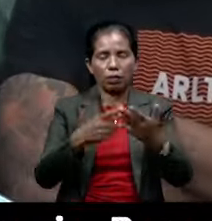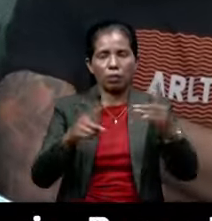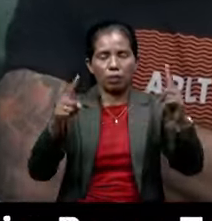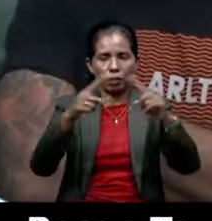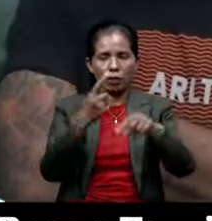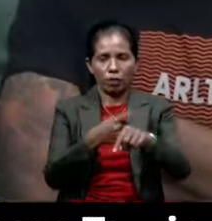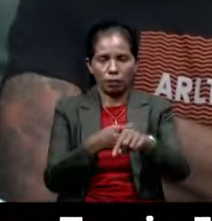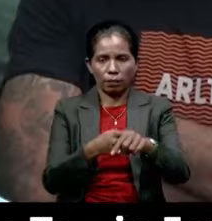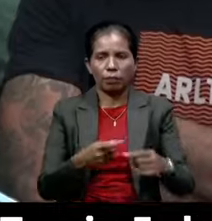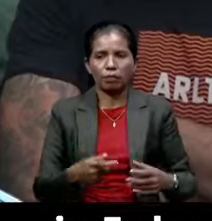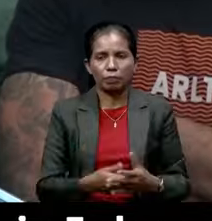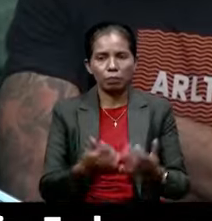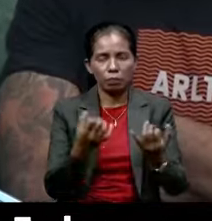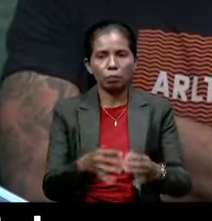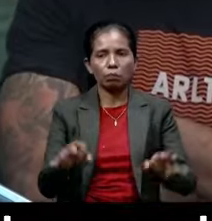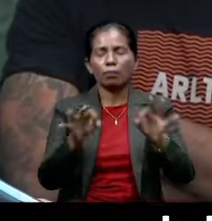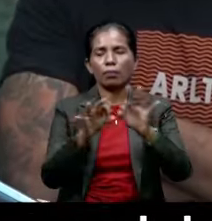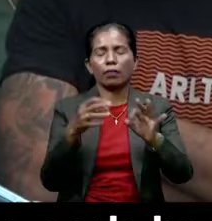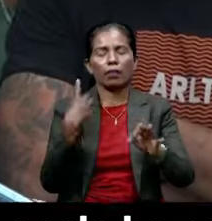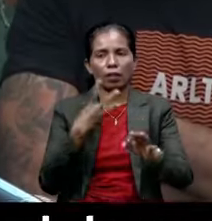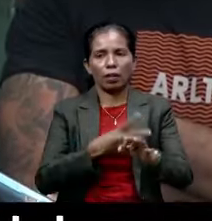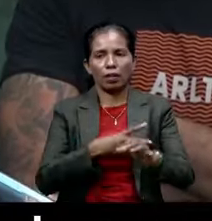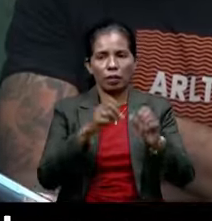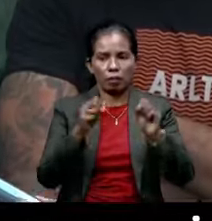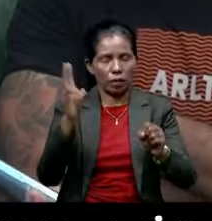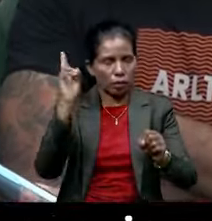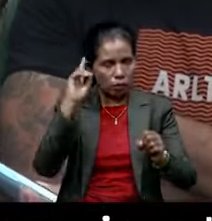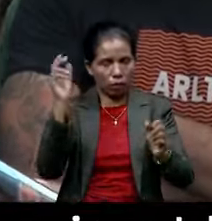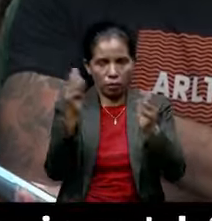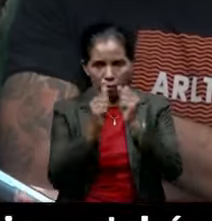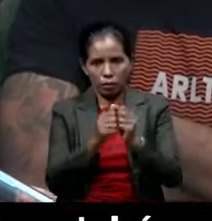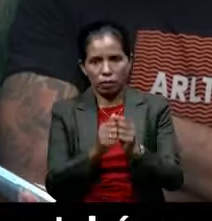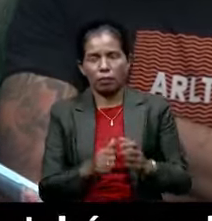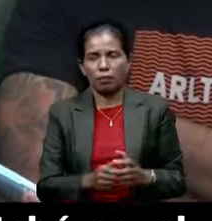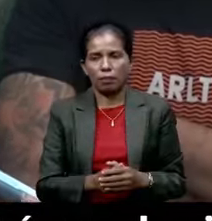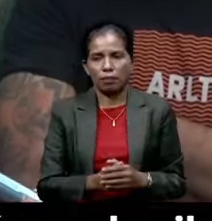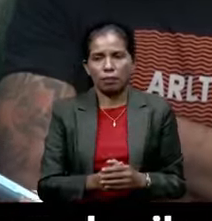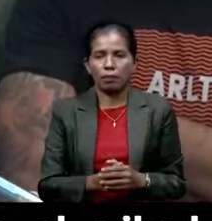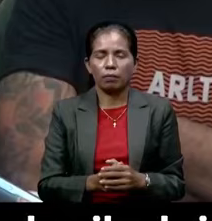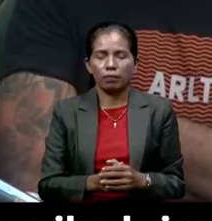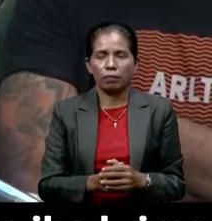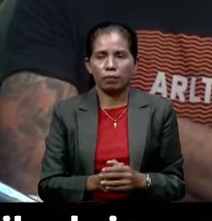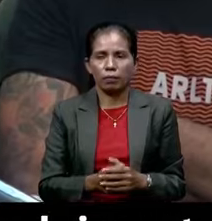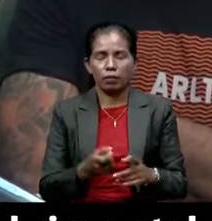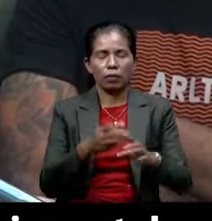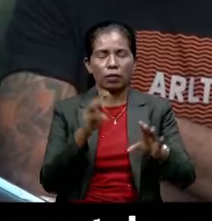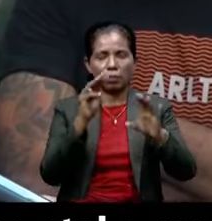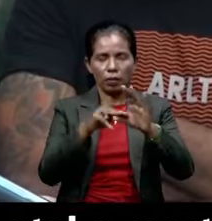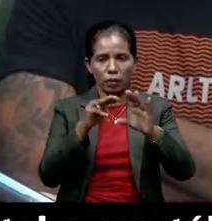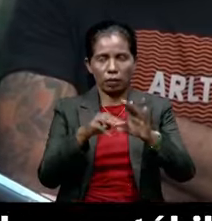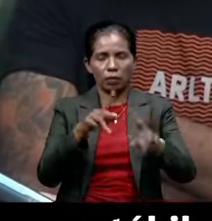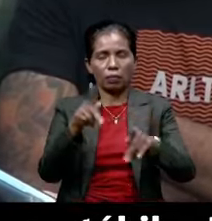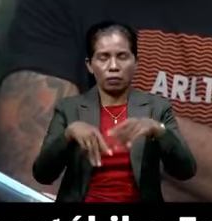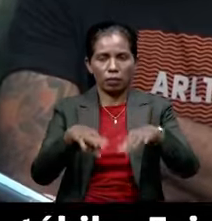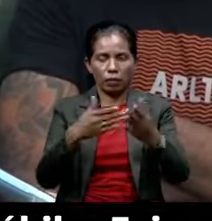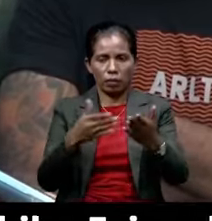tempo. Agora importante mga kita bele rona malo o parte gestão mercado o vendedor sira para